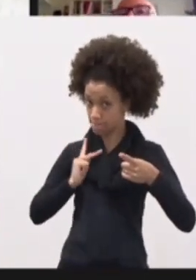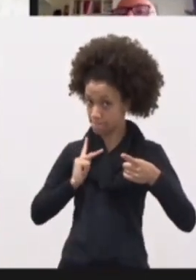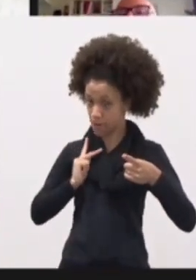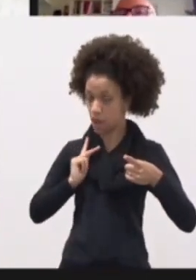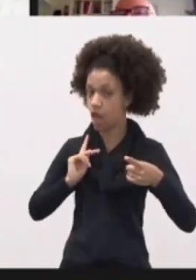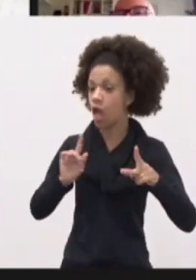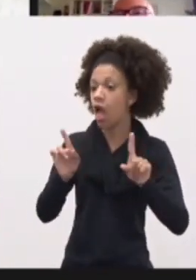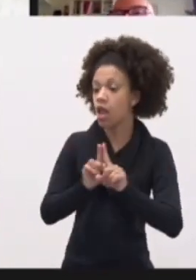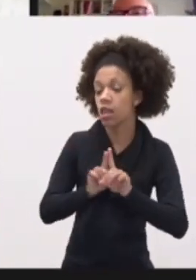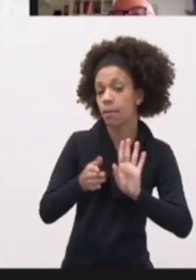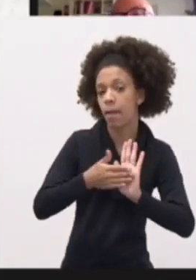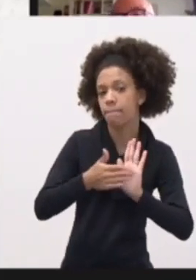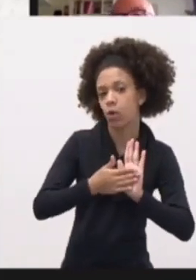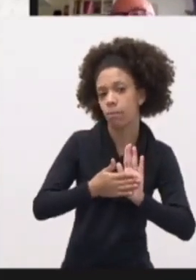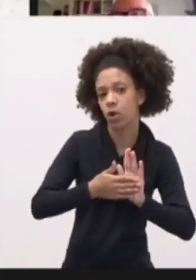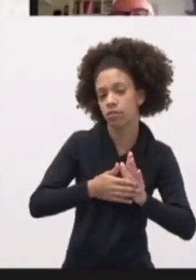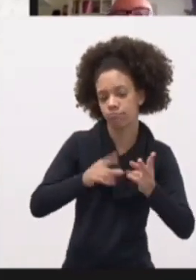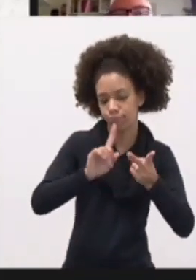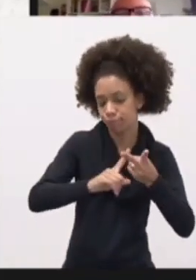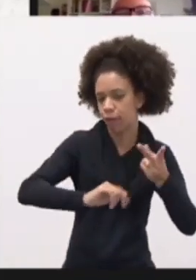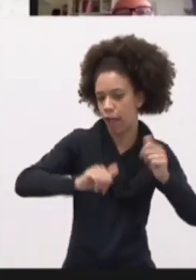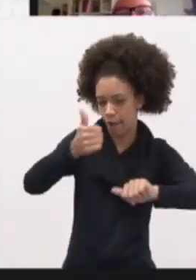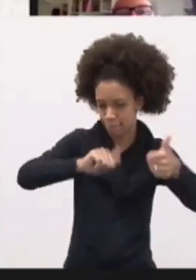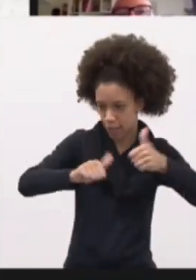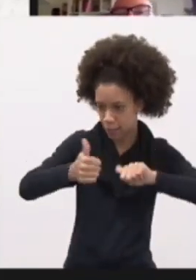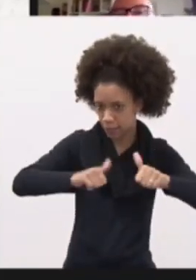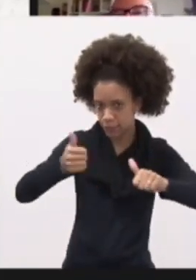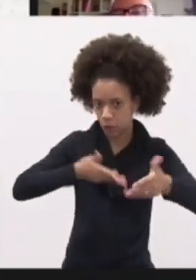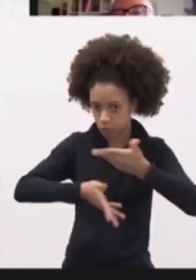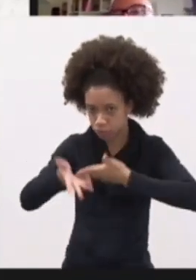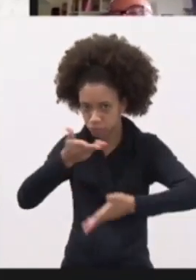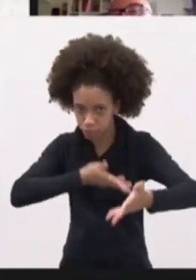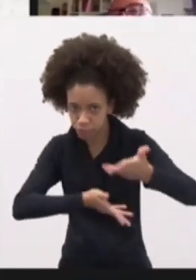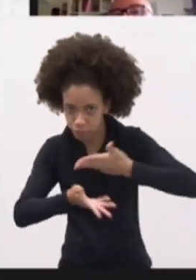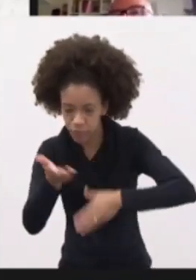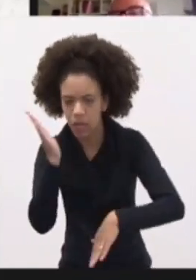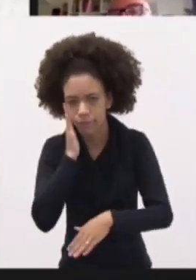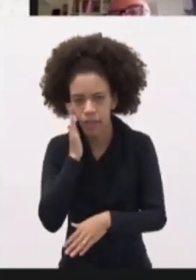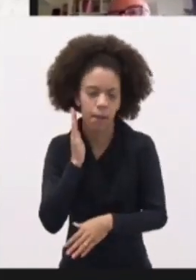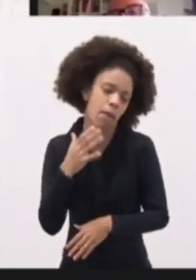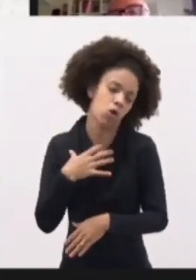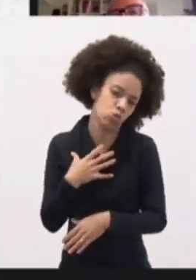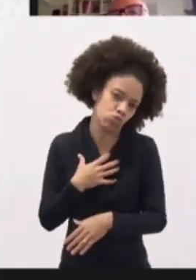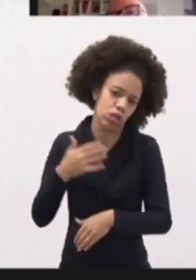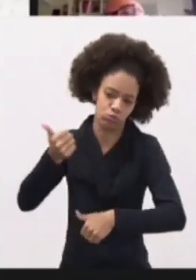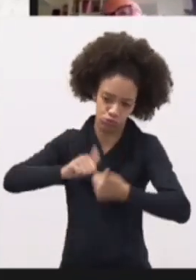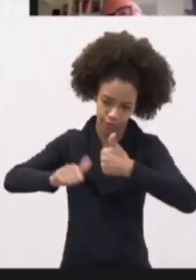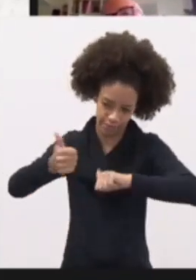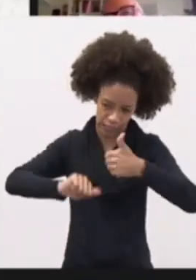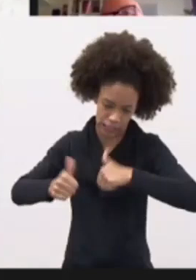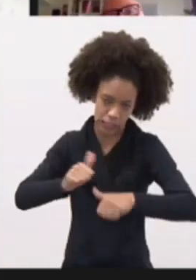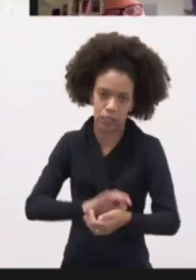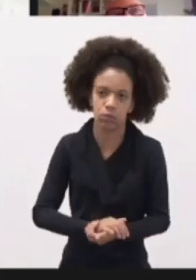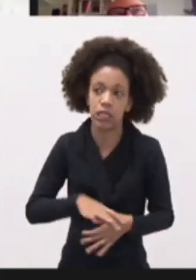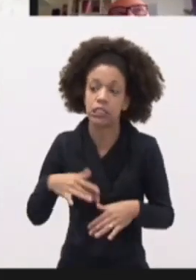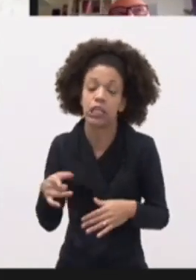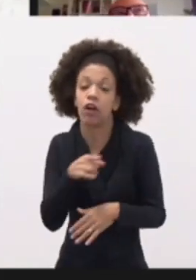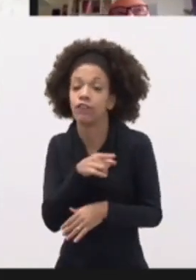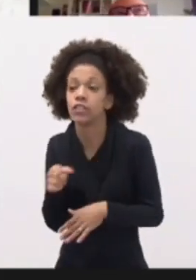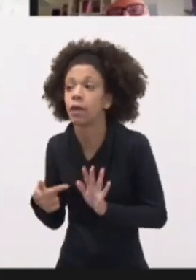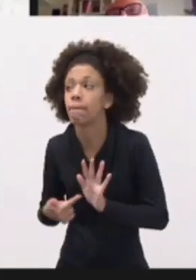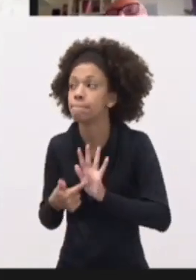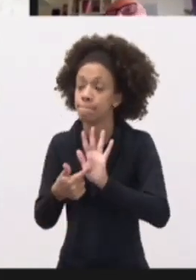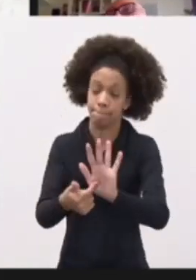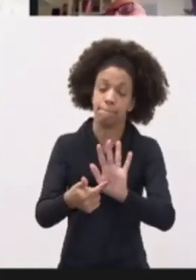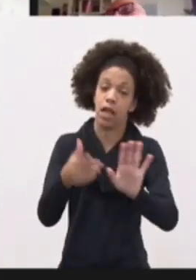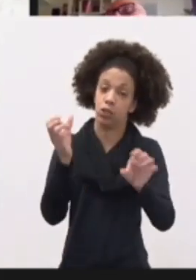a autoavaliação, né? Que a gente sabe é uma das formas de avaliação, né? Então, você pega lá, tem a